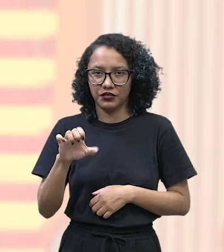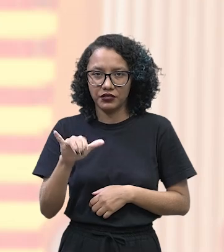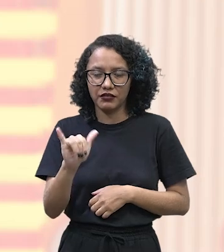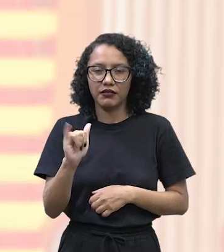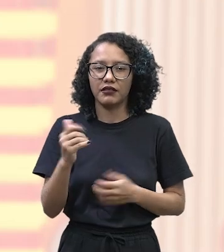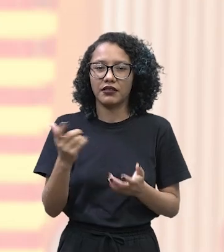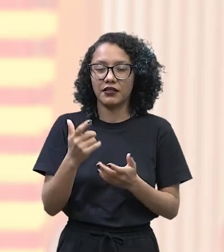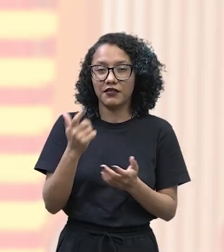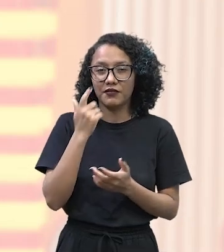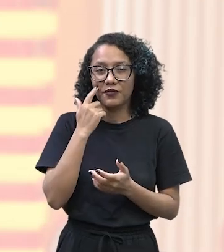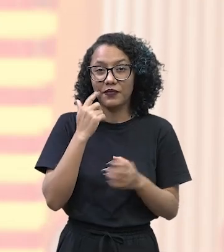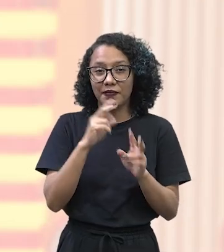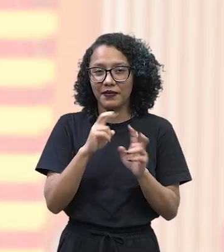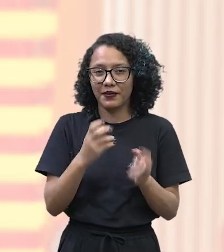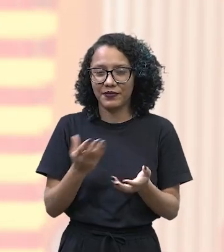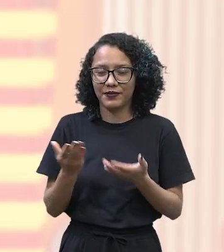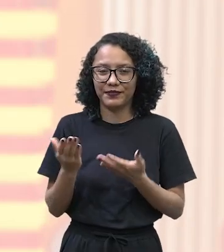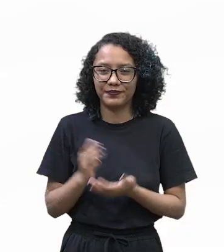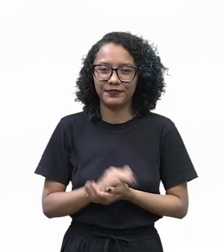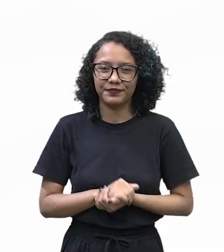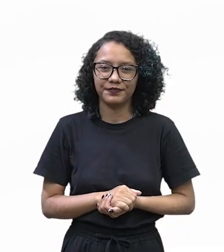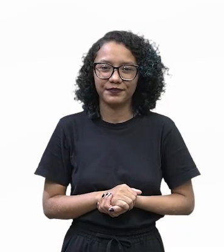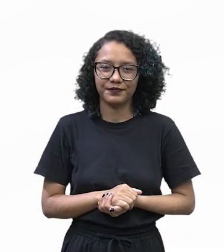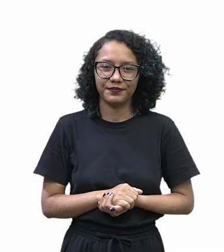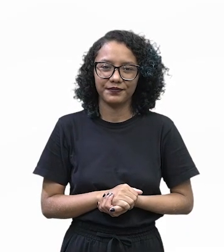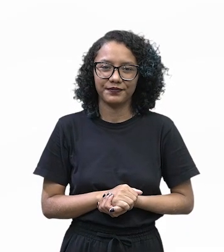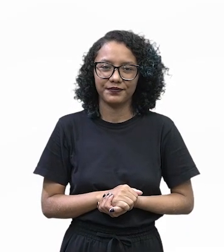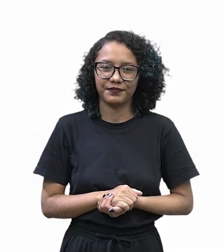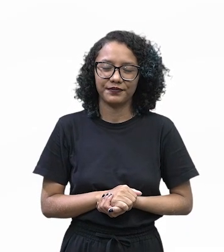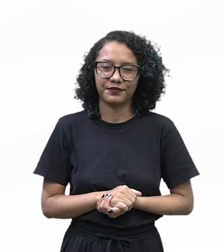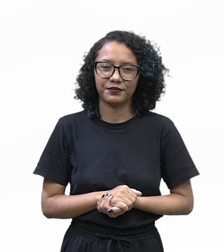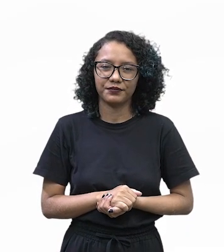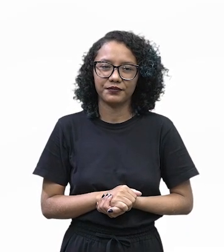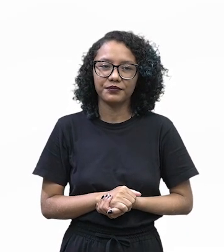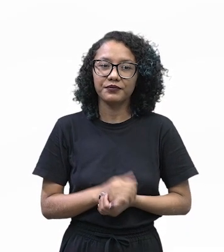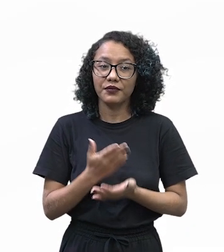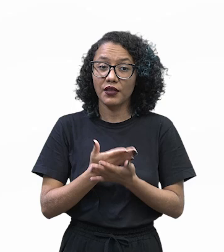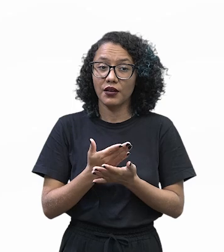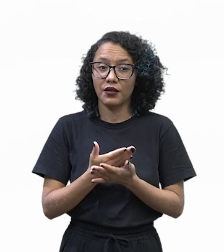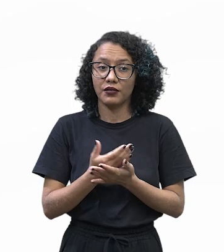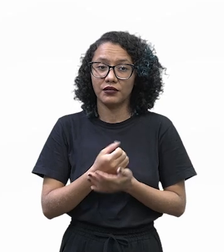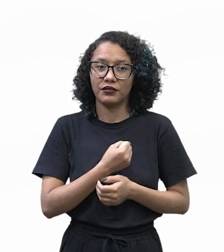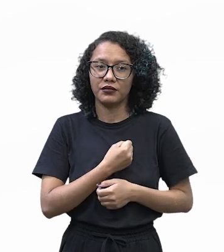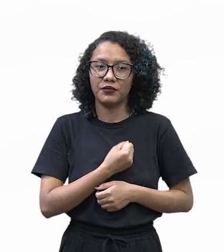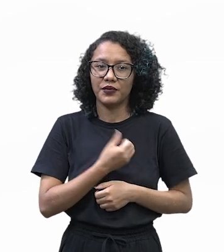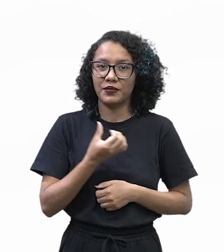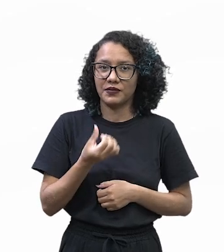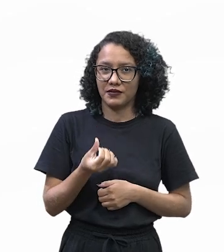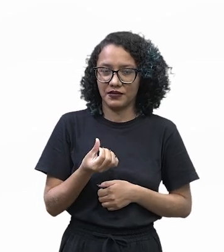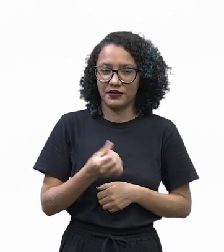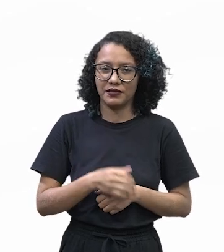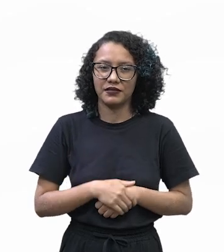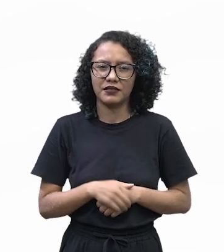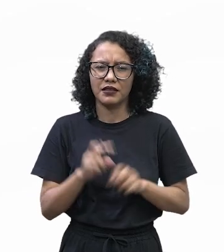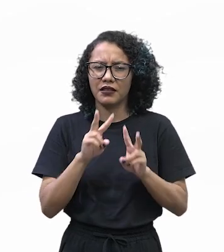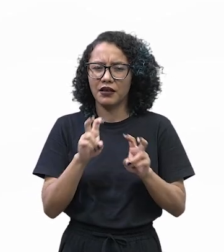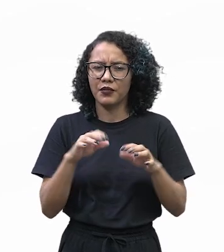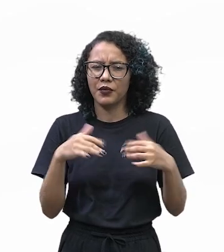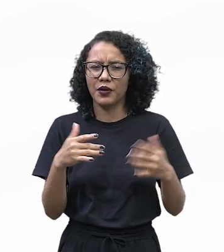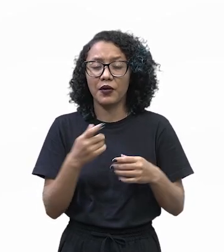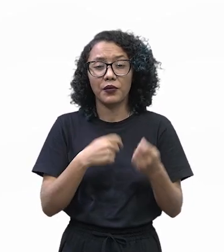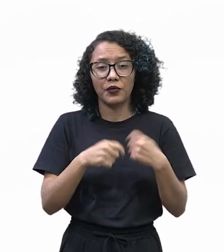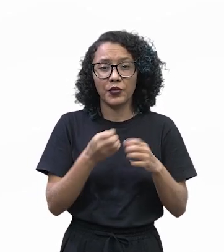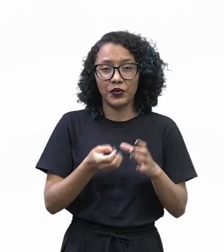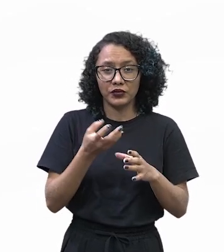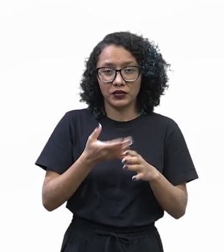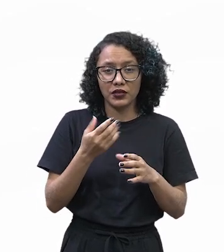de conhecimento. A aula 6 tem como objeto de conhecimento economia, produção, capital e trabalho.